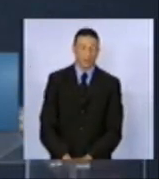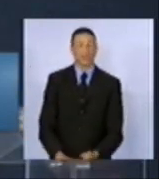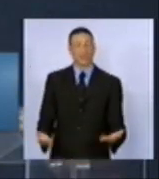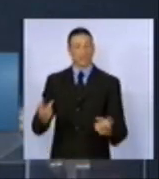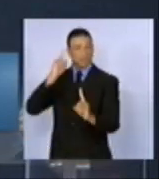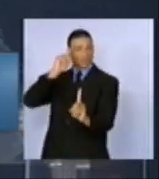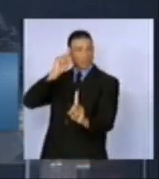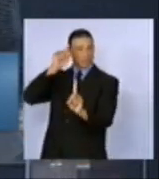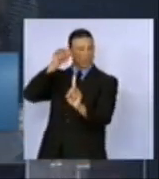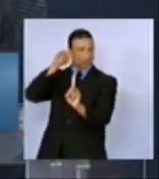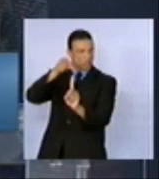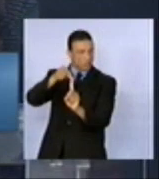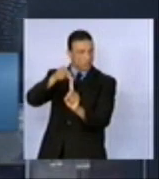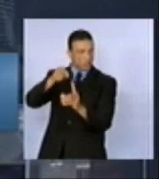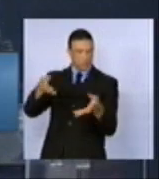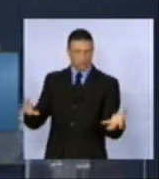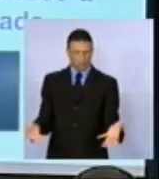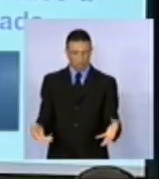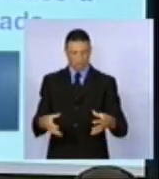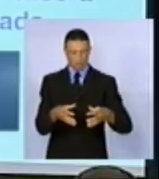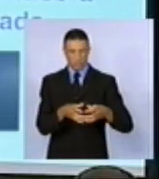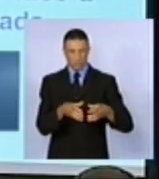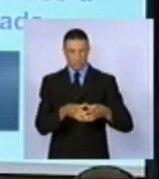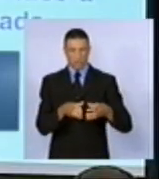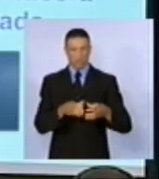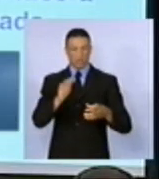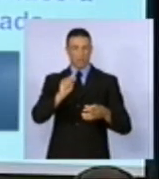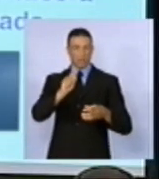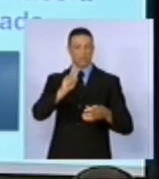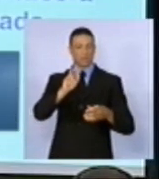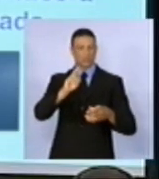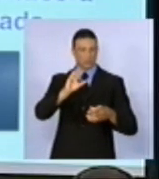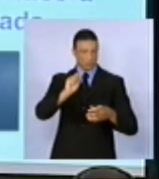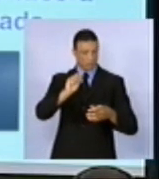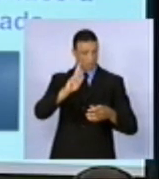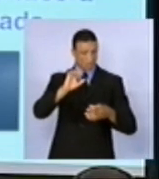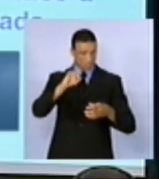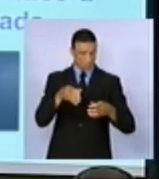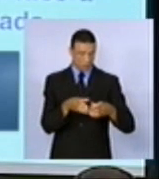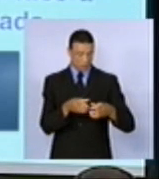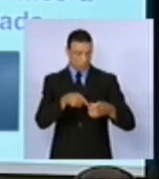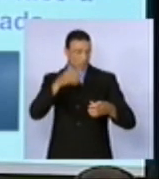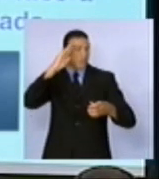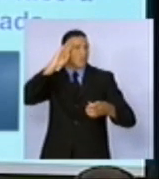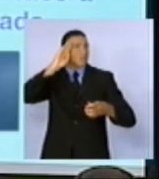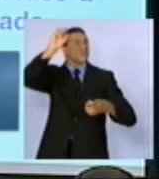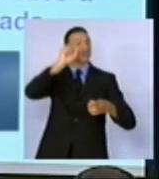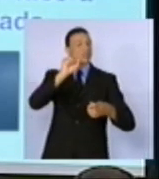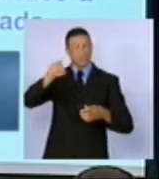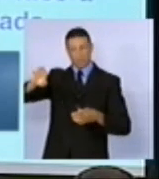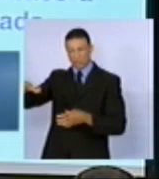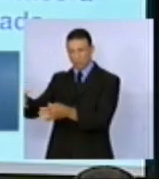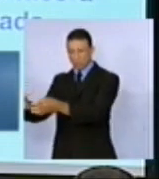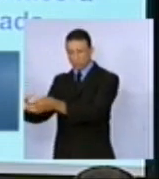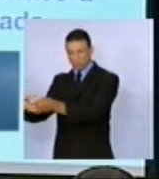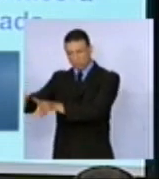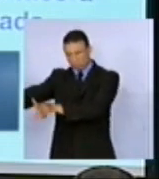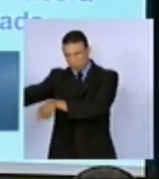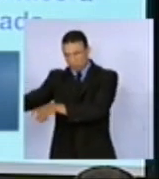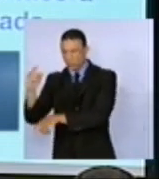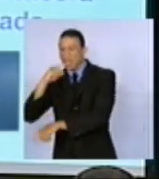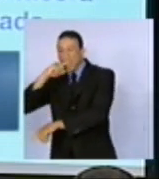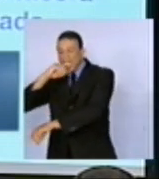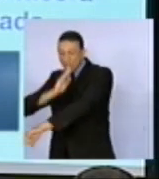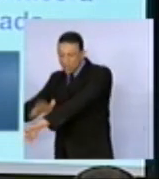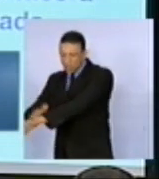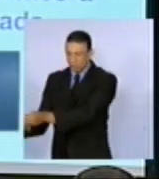objetivo da participação da coagro aqui é expor então a realidade dos pequenos produtores de cana de açúcar nas nas questões afetas